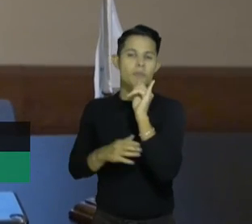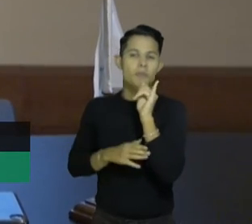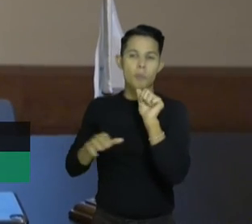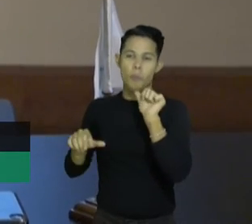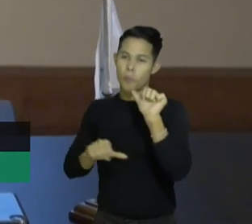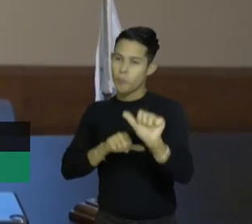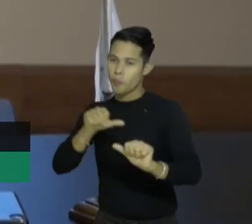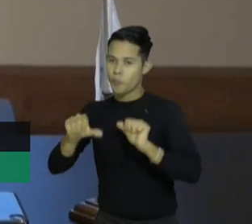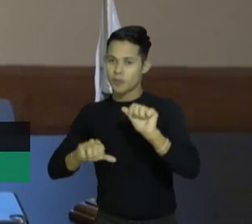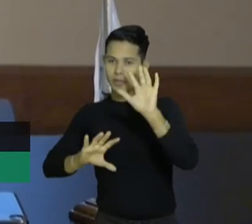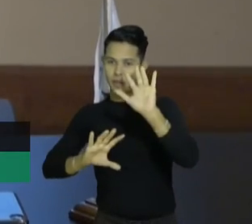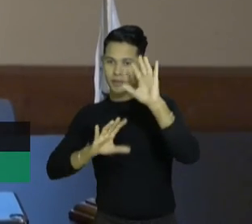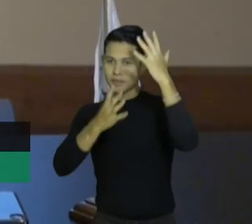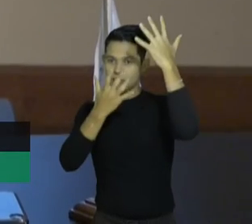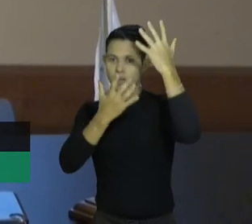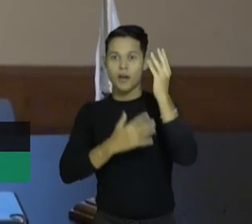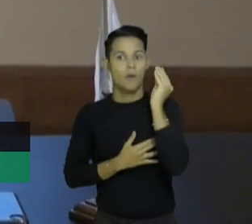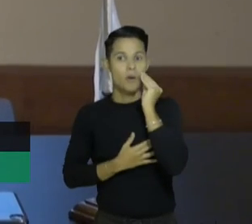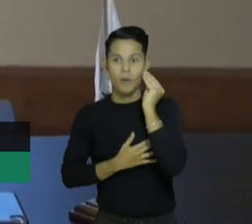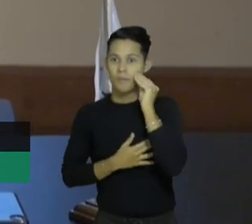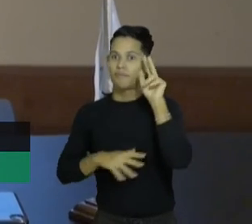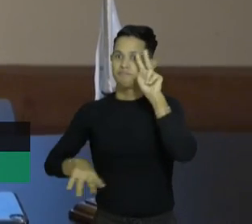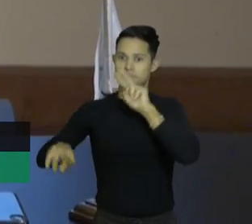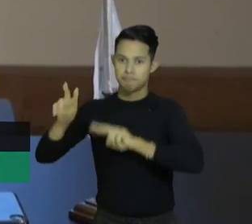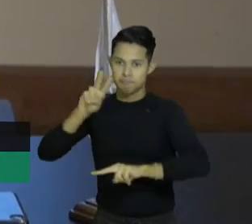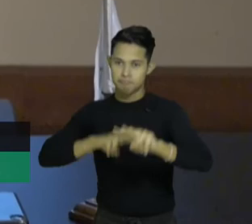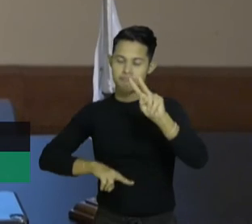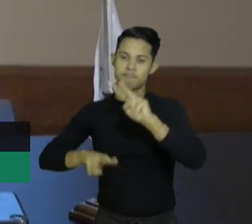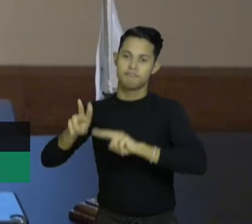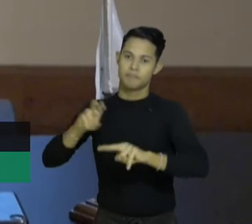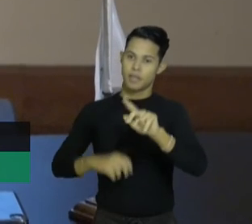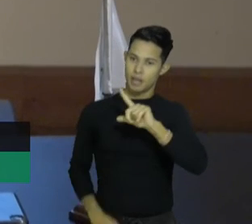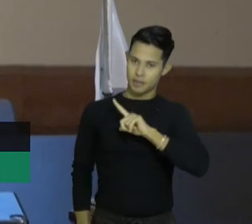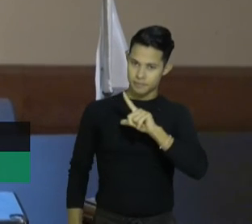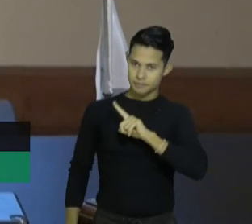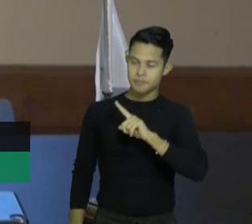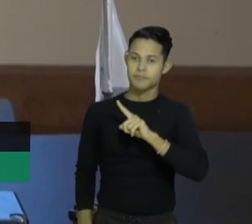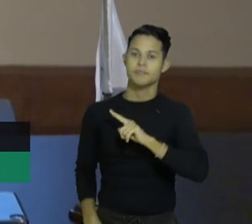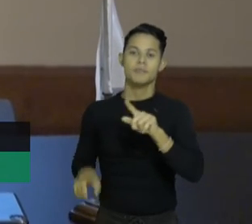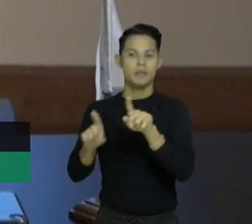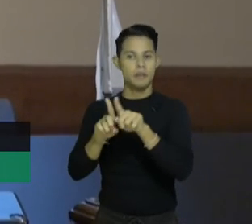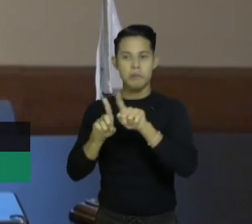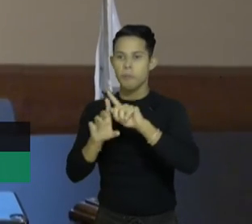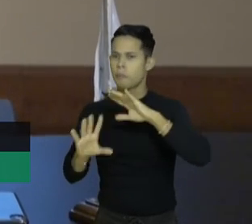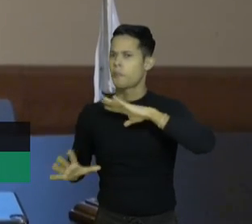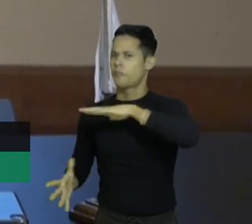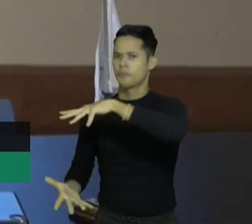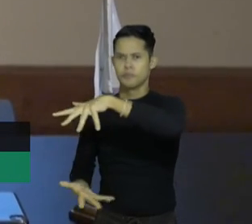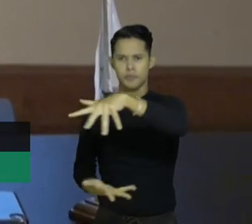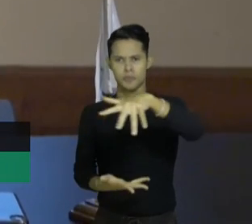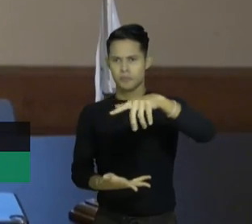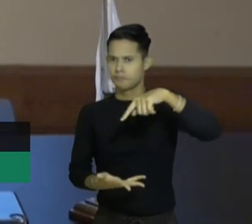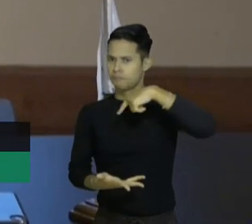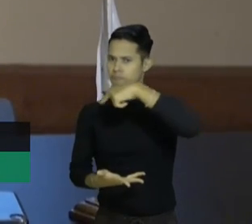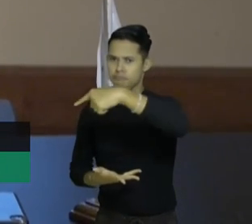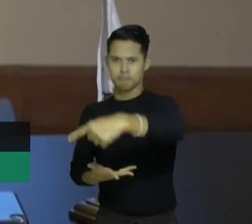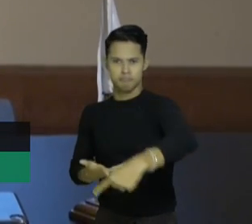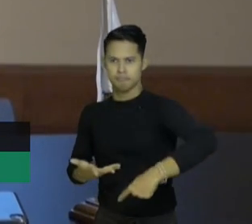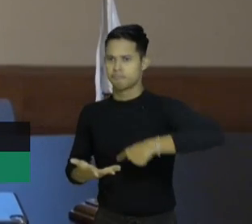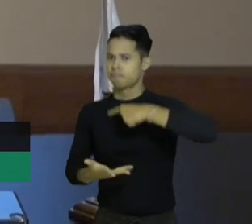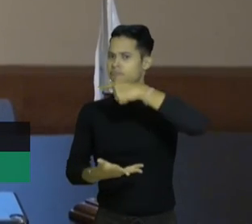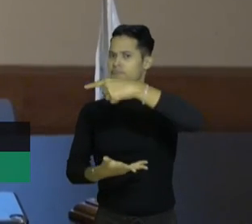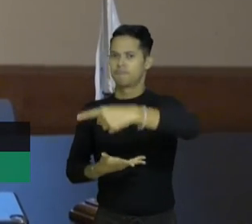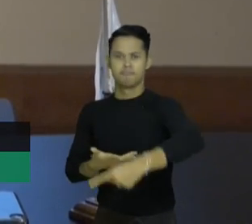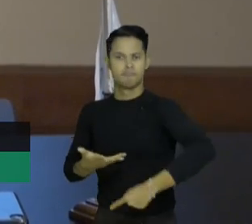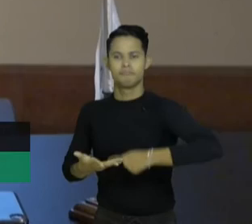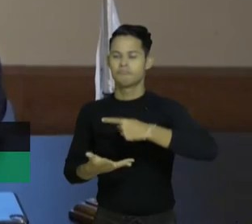evidentes né as mudanças climáticas eh estão atingindo todo mundo não é digamos assim não existe